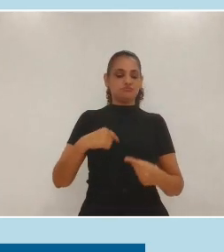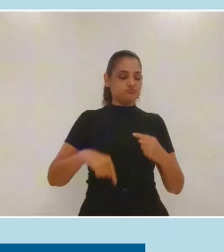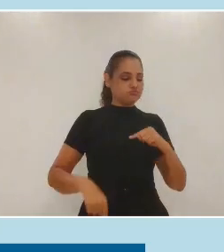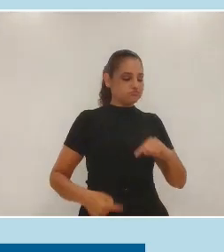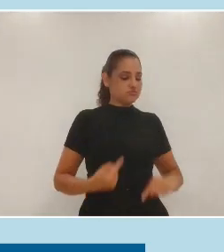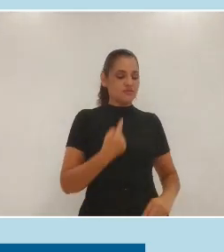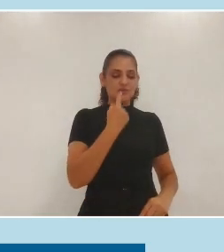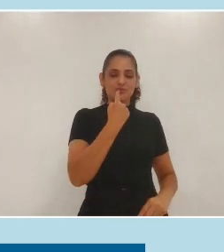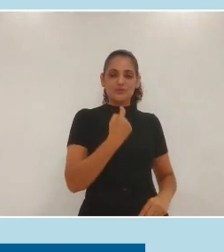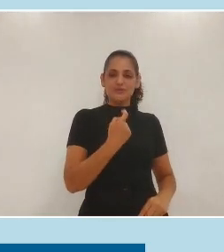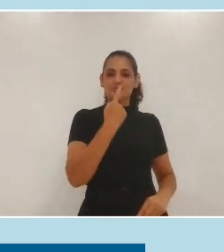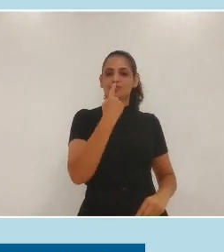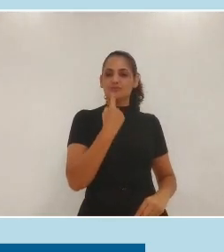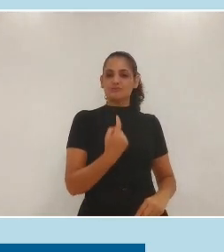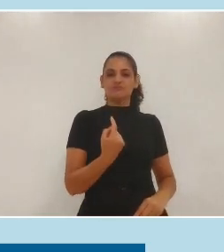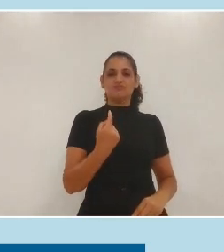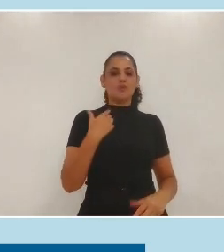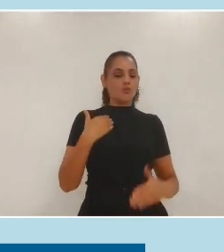mitral.